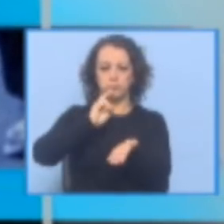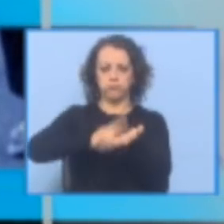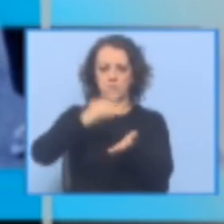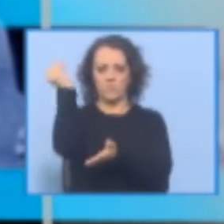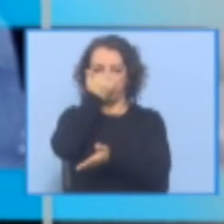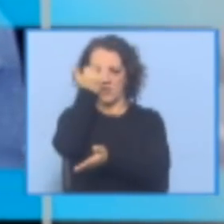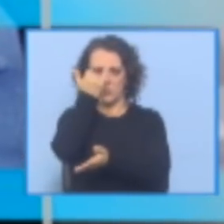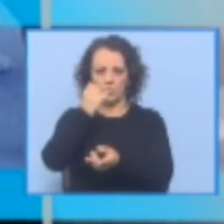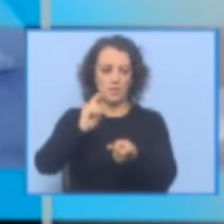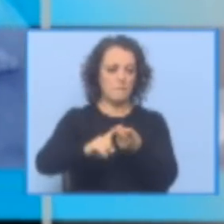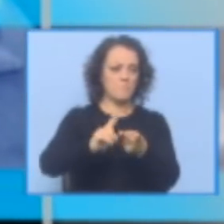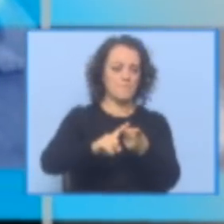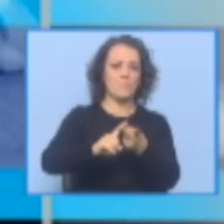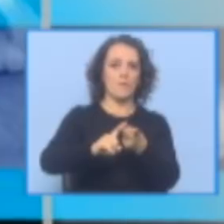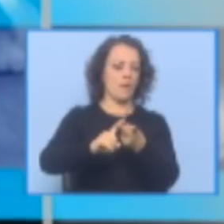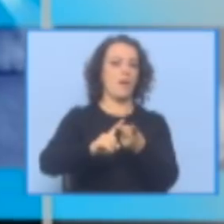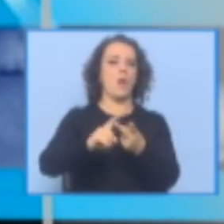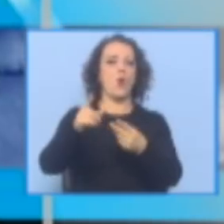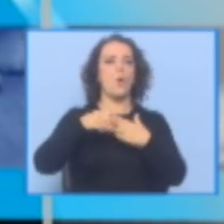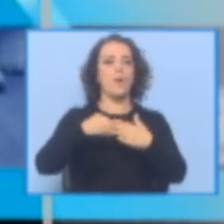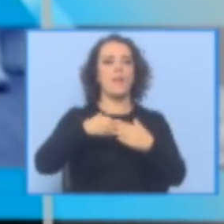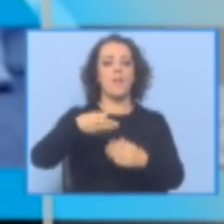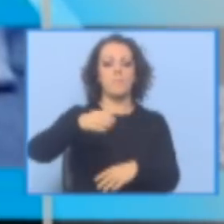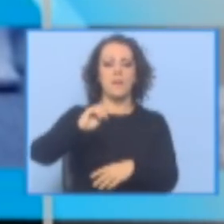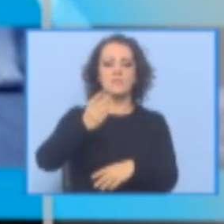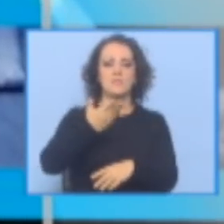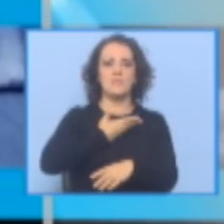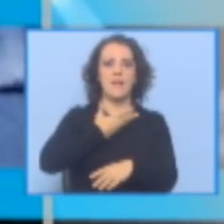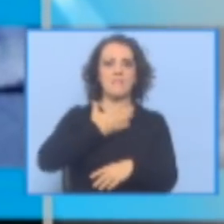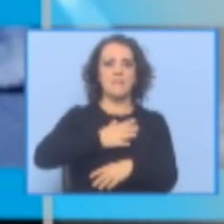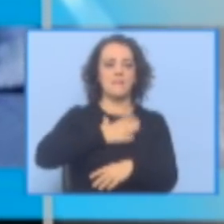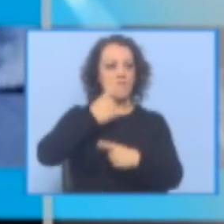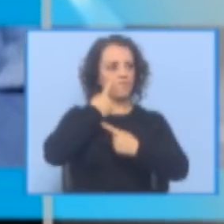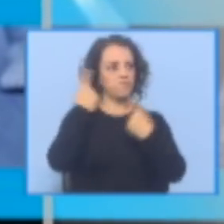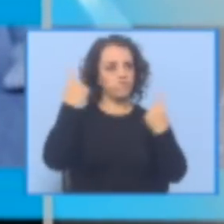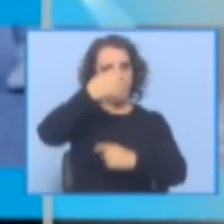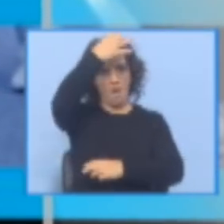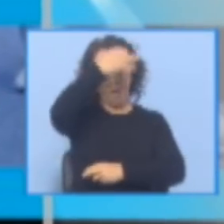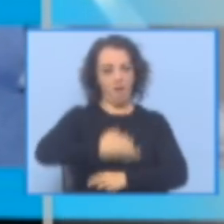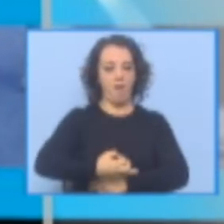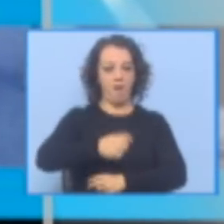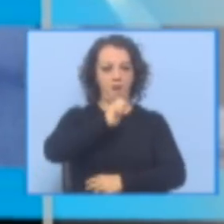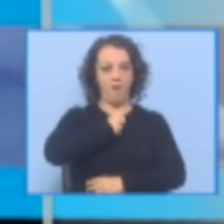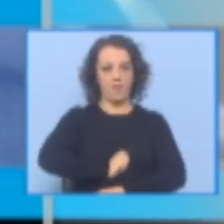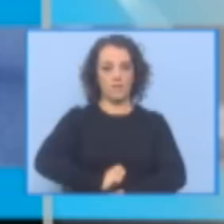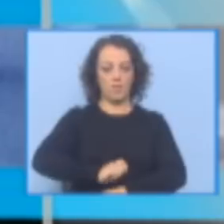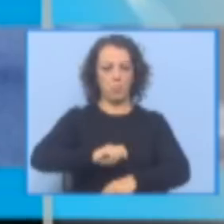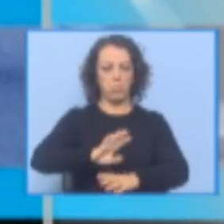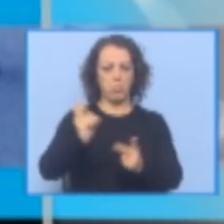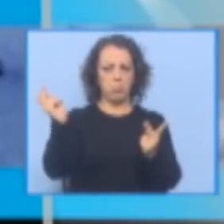sobre um suposto banho de ética que o líder do PSD queria vir dar, mas que vai tendo sucessivos